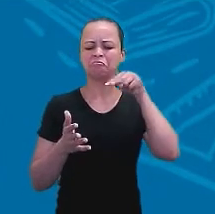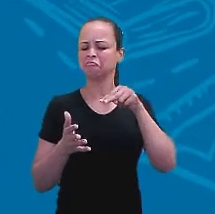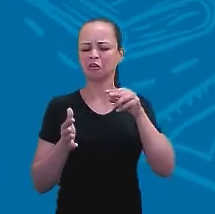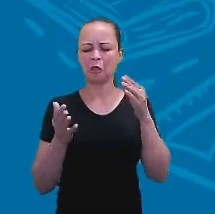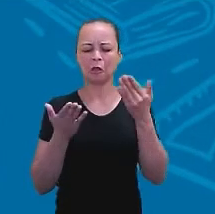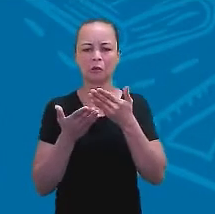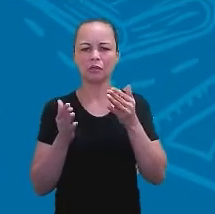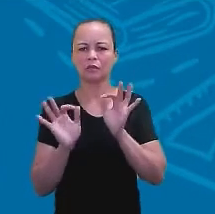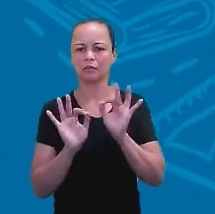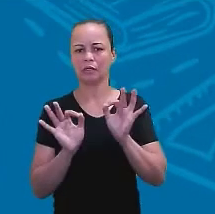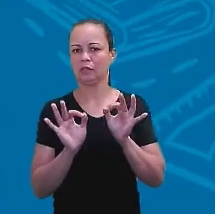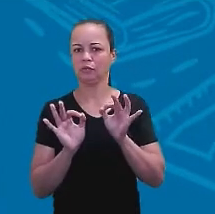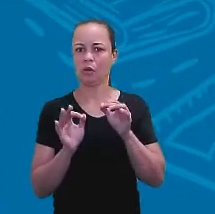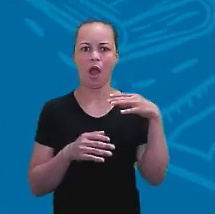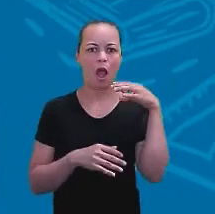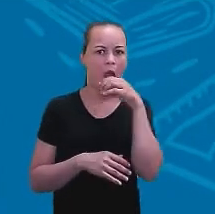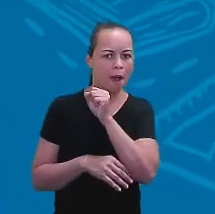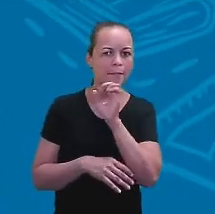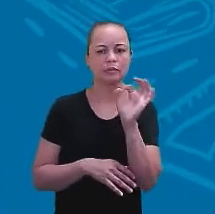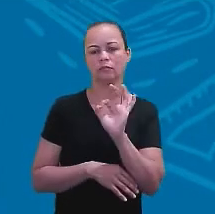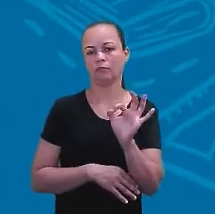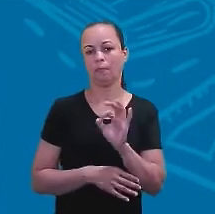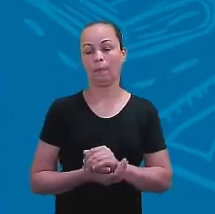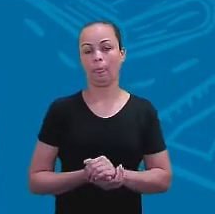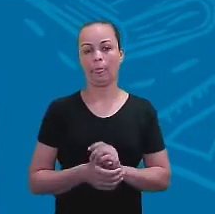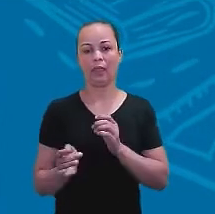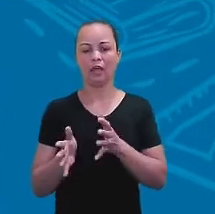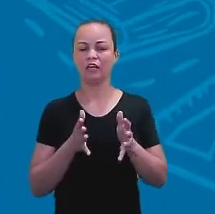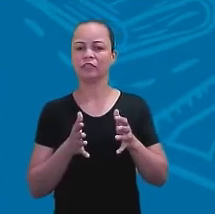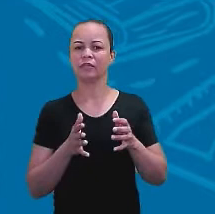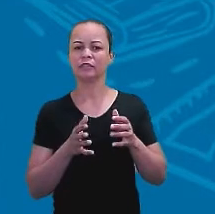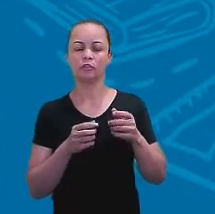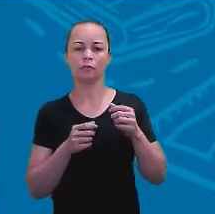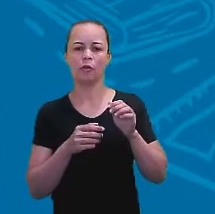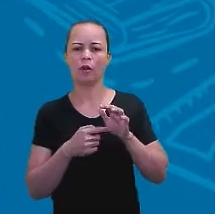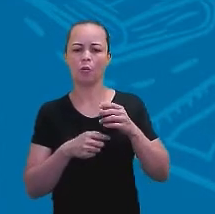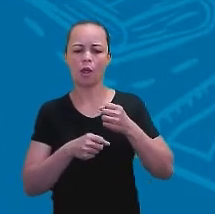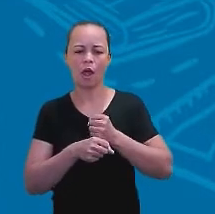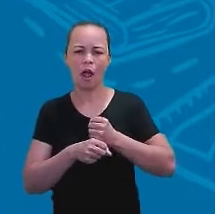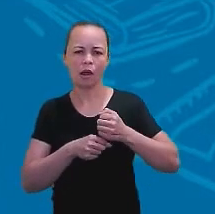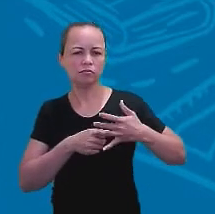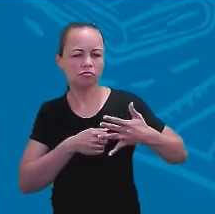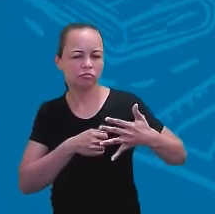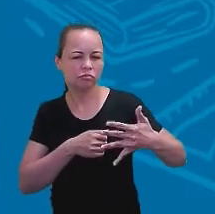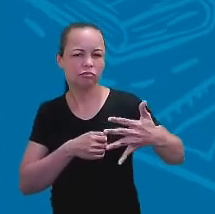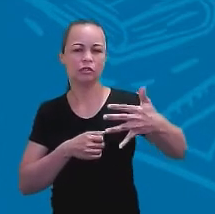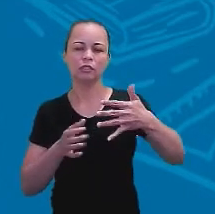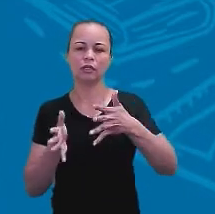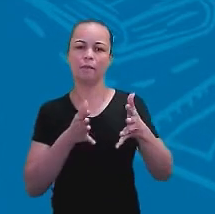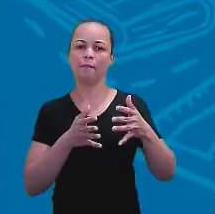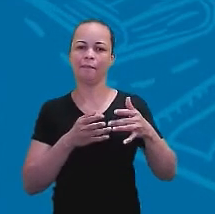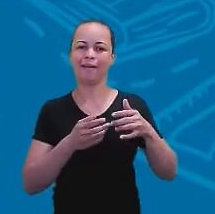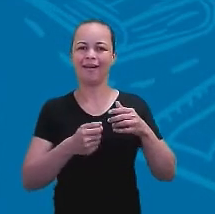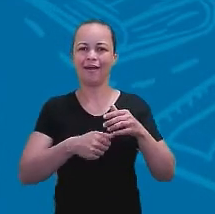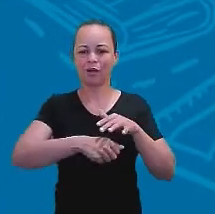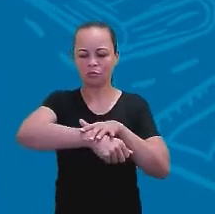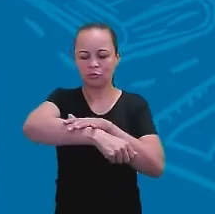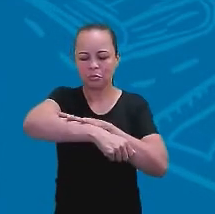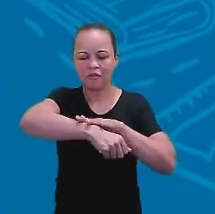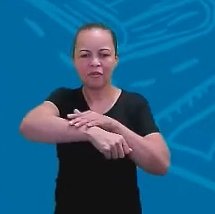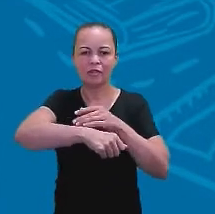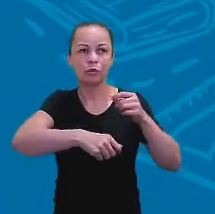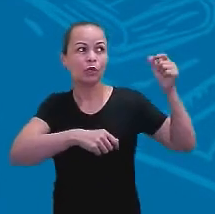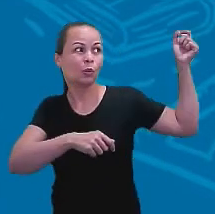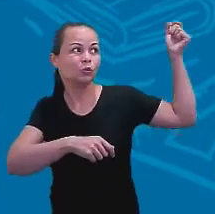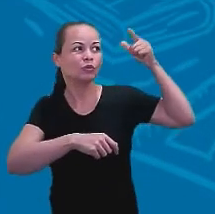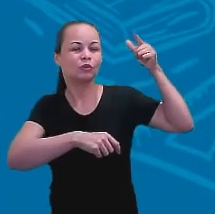forma imediata, tá certo? Muitas vezes demoram anos, tá certo? Para os efeitos que esse sol,